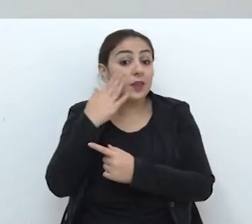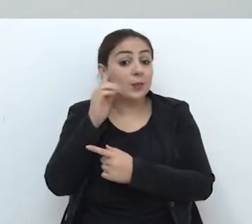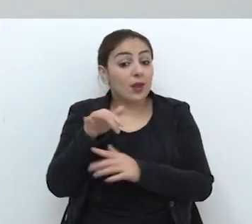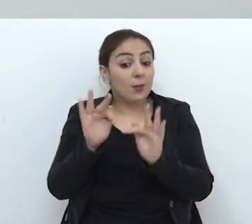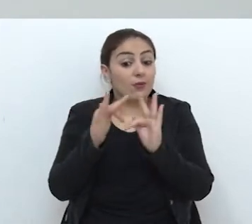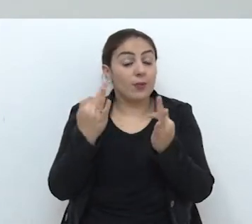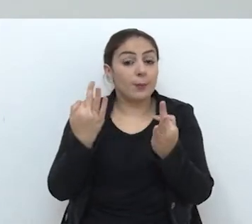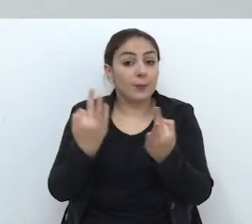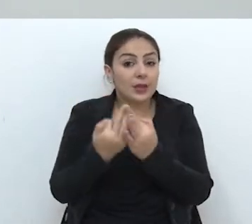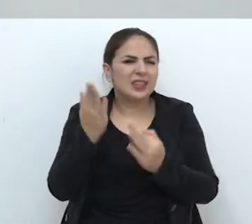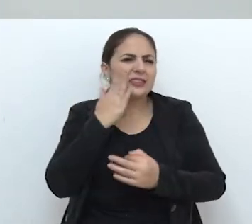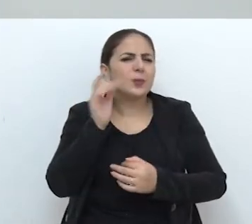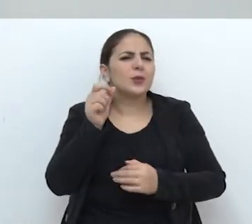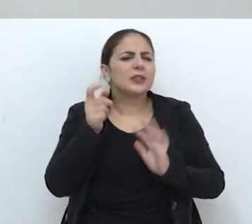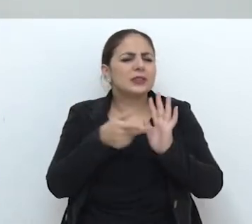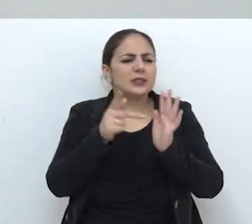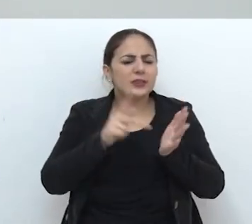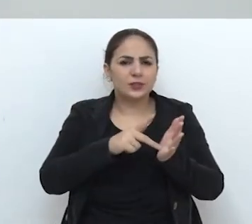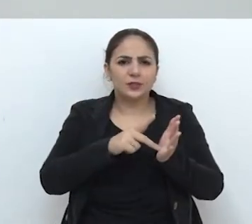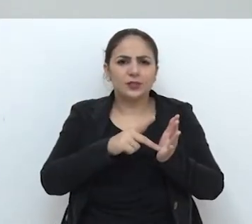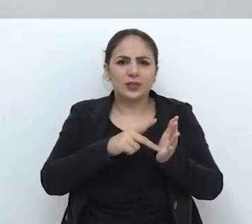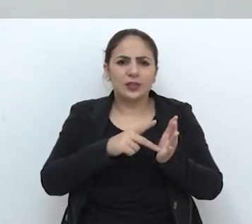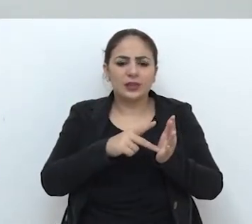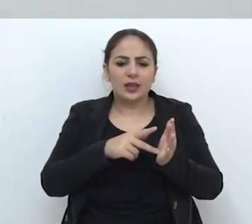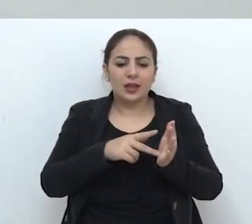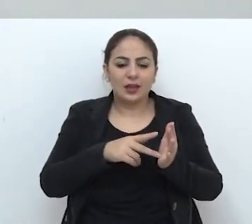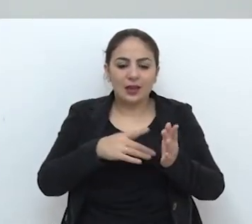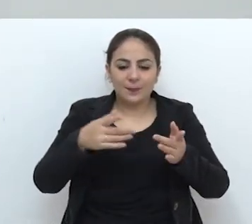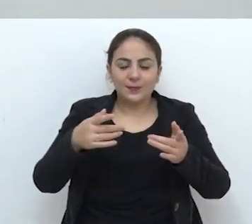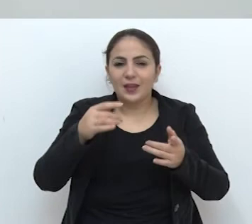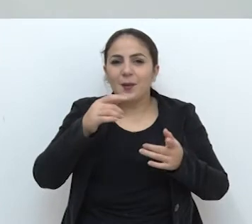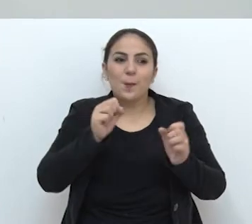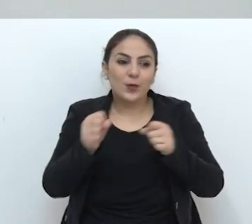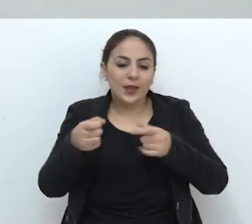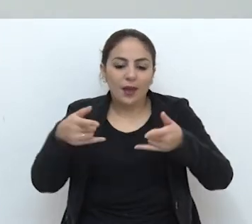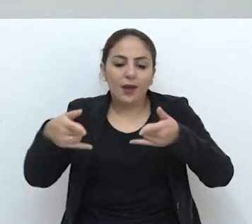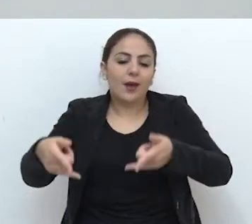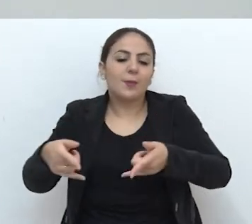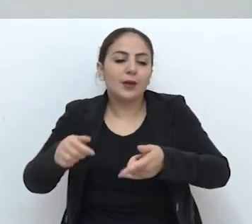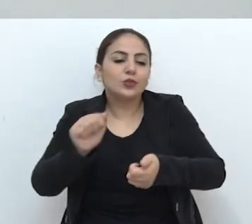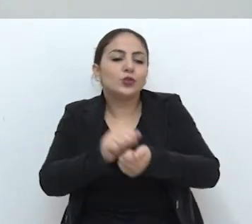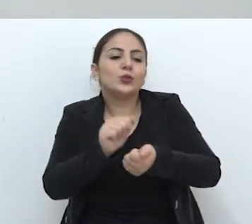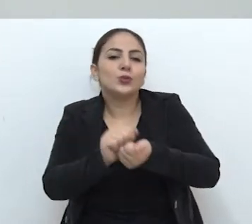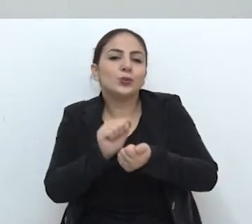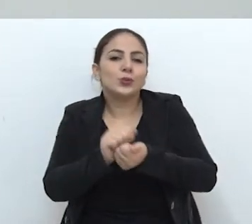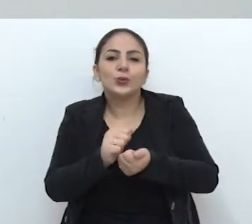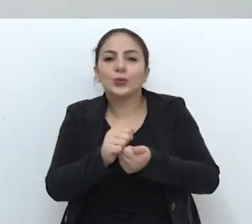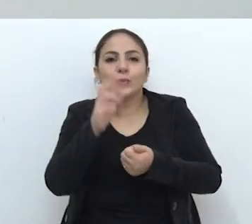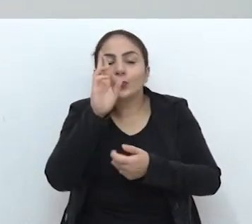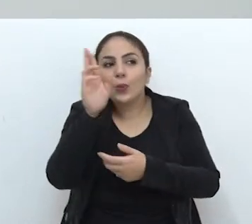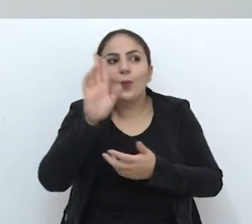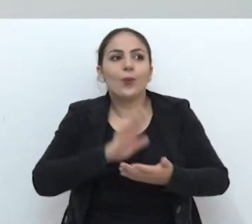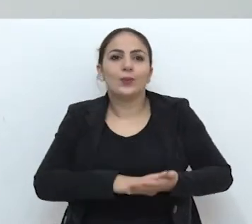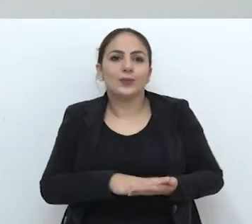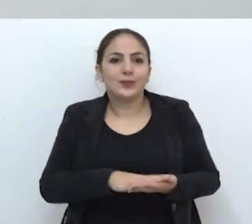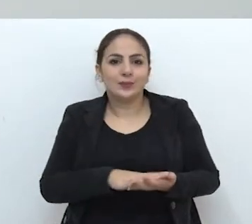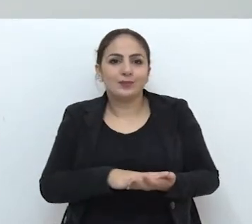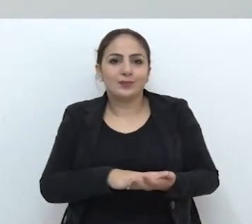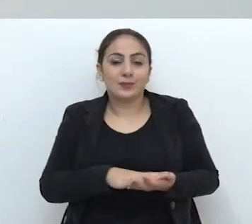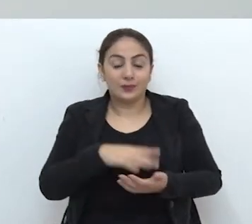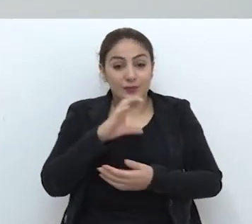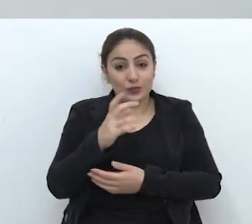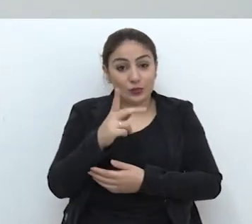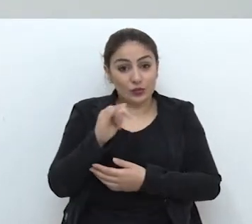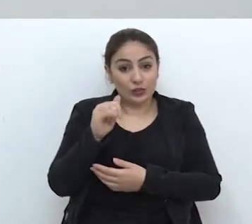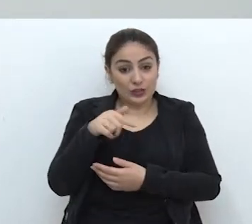o que é uma família, saibam o que é deitar num pé da cama, poder assistir TV com o dono, né, com o tutor, enfim.